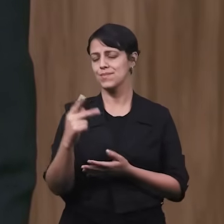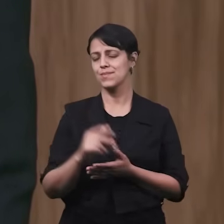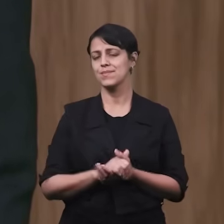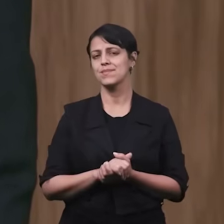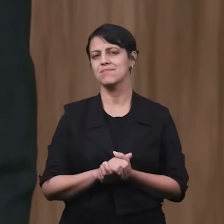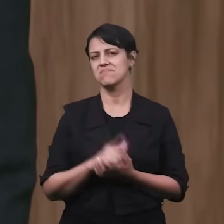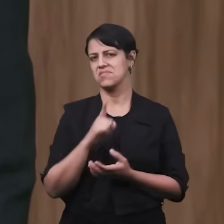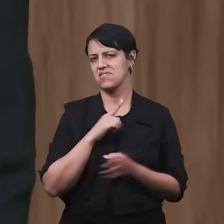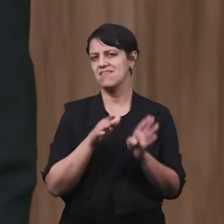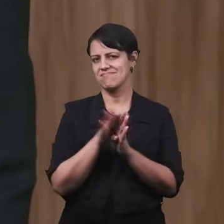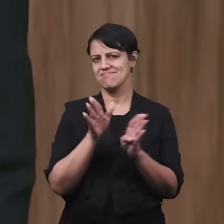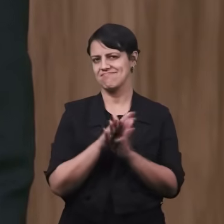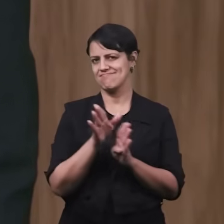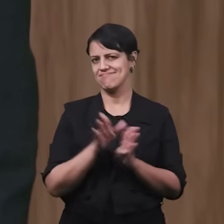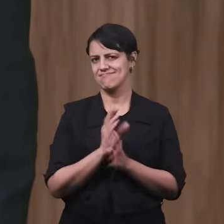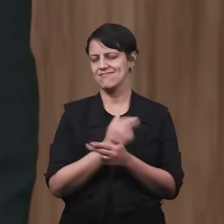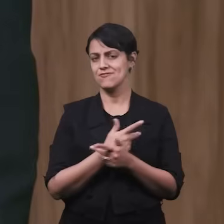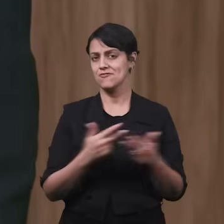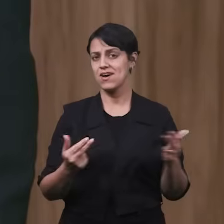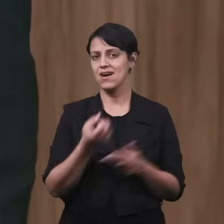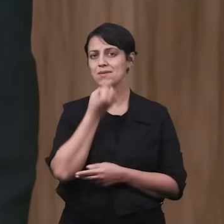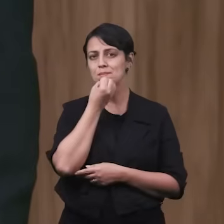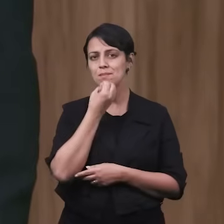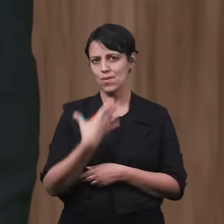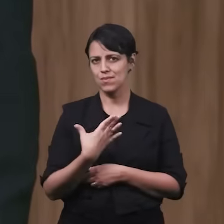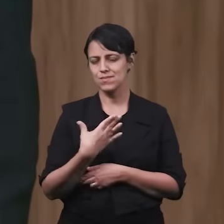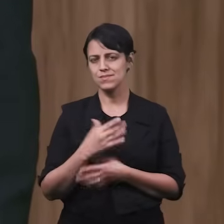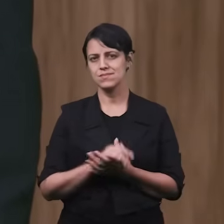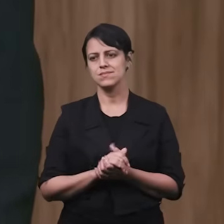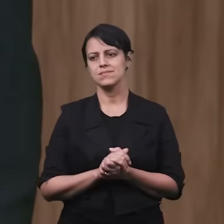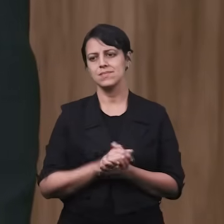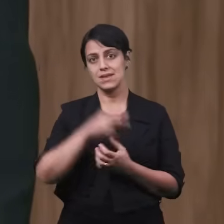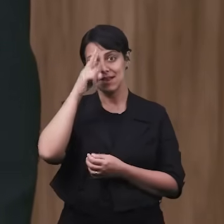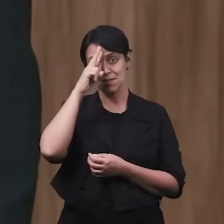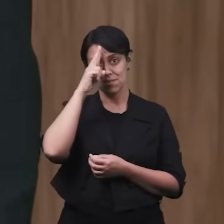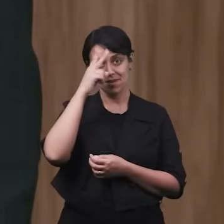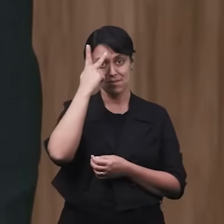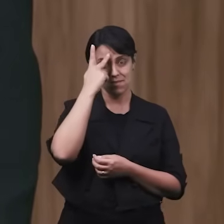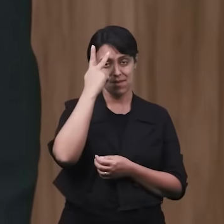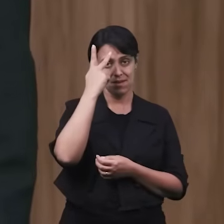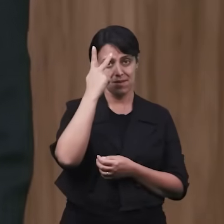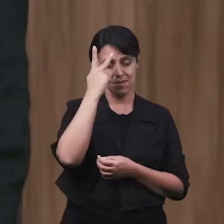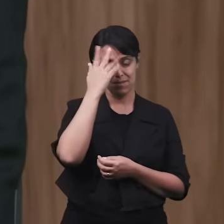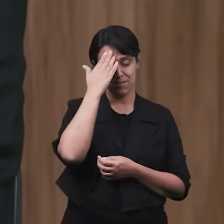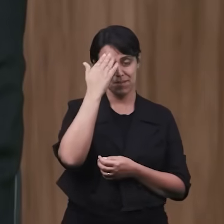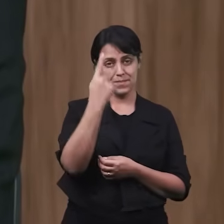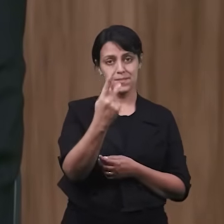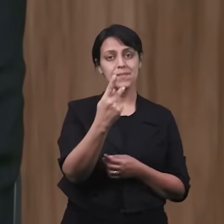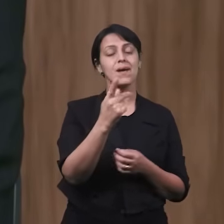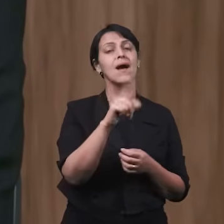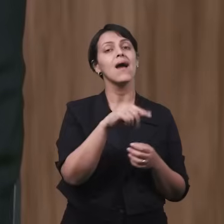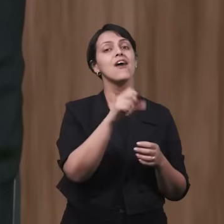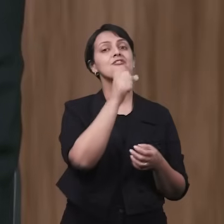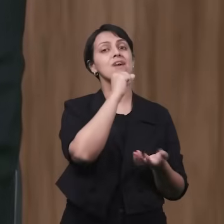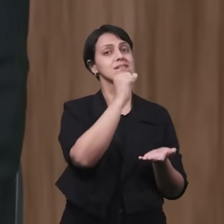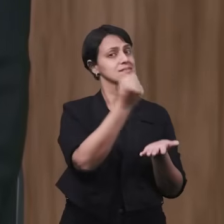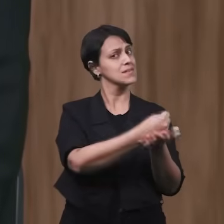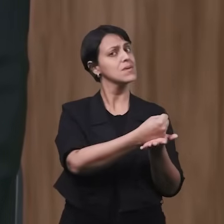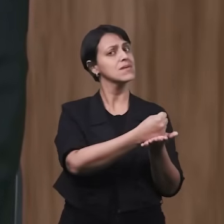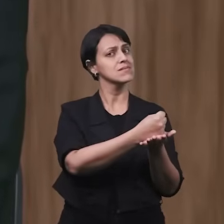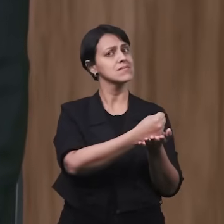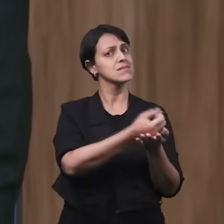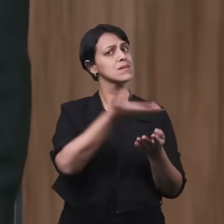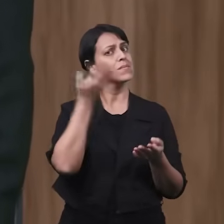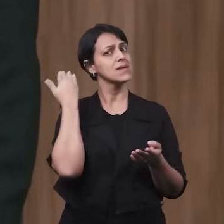bons conselhos. Lembrando que Provérbios é do Velho Testamento. O Velho Testamento, o Espírito Santo era dado e